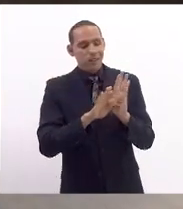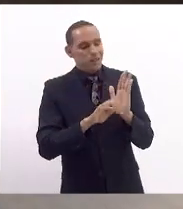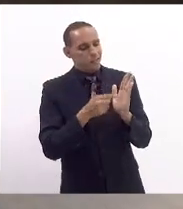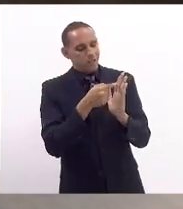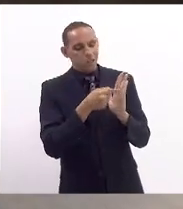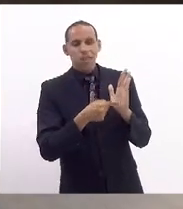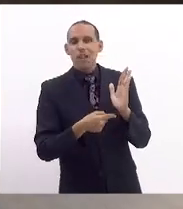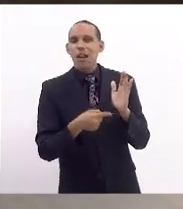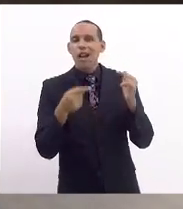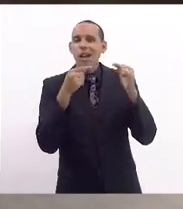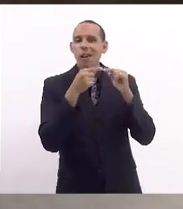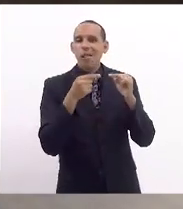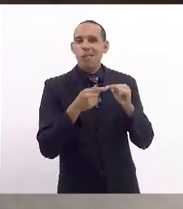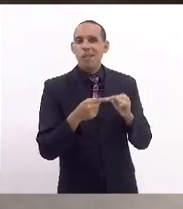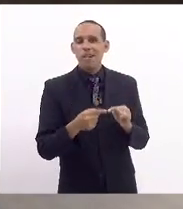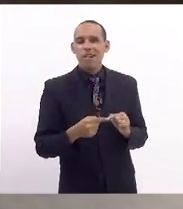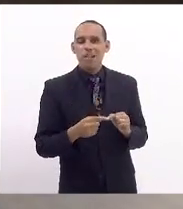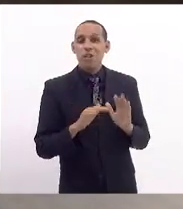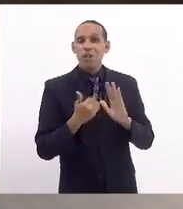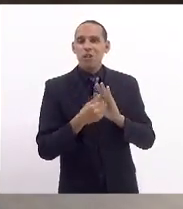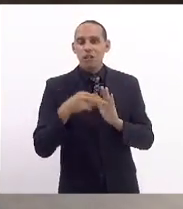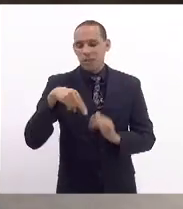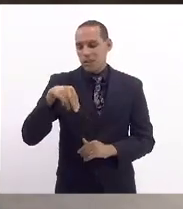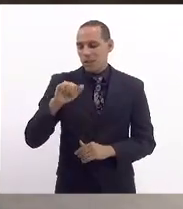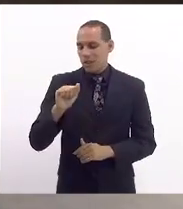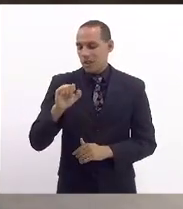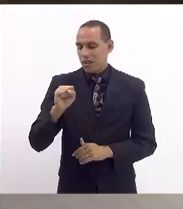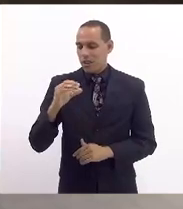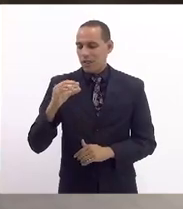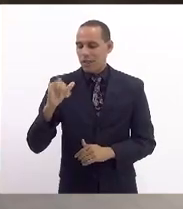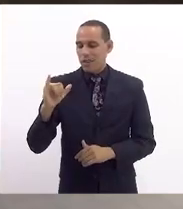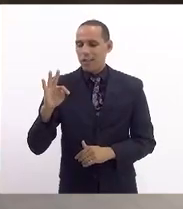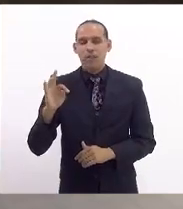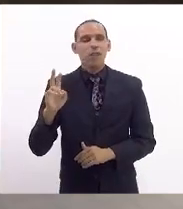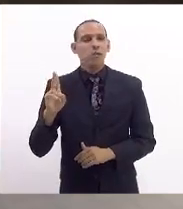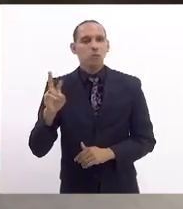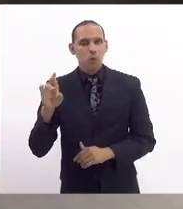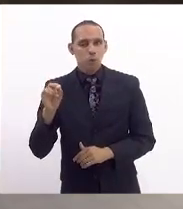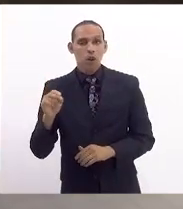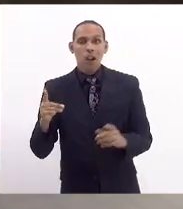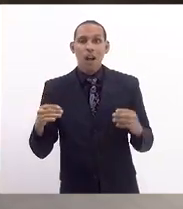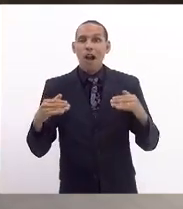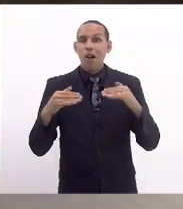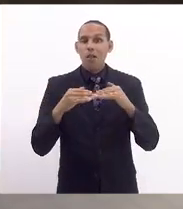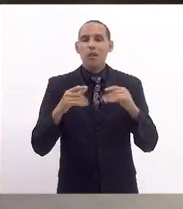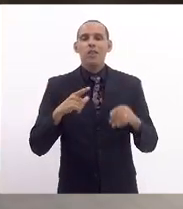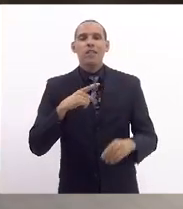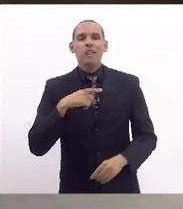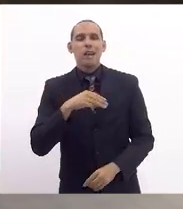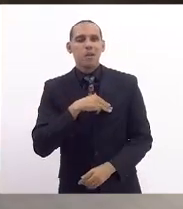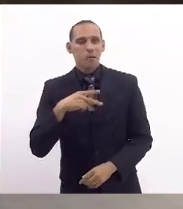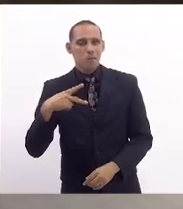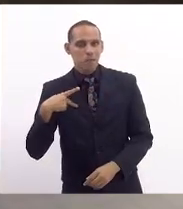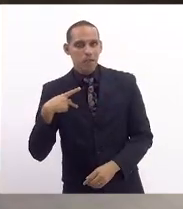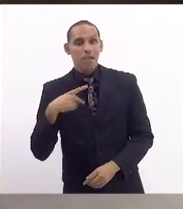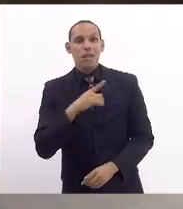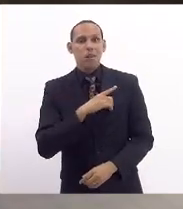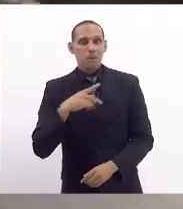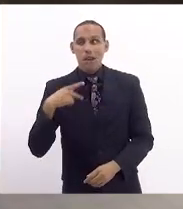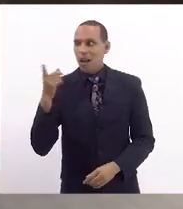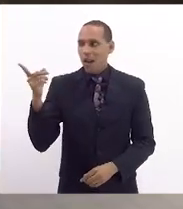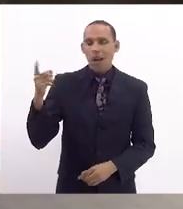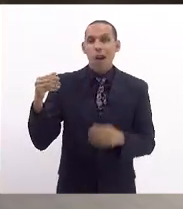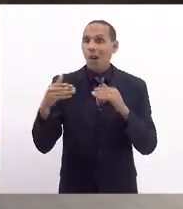texto que acomode a questão do nascituro nós conseguimos acordo com MP e com a defensoria está abanando a cabeça o nosso